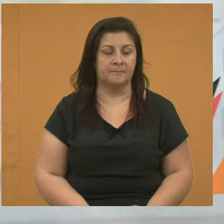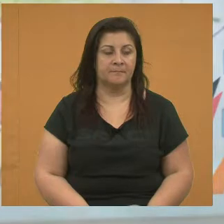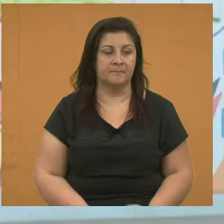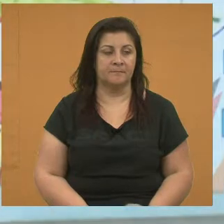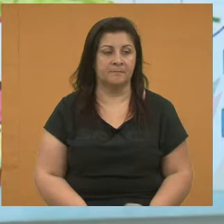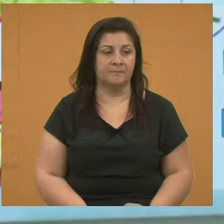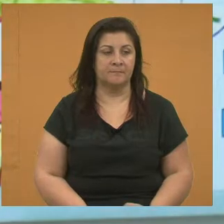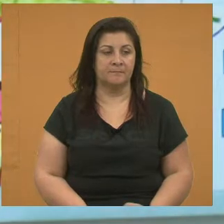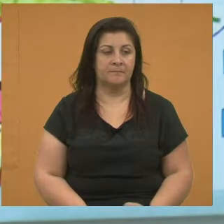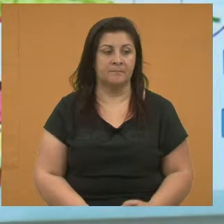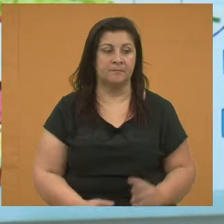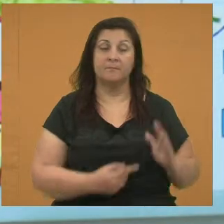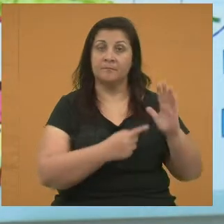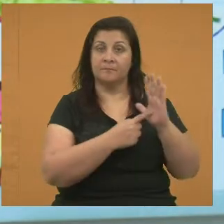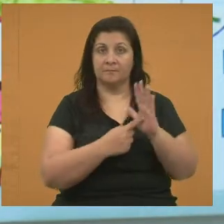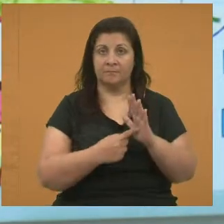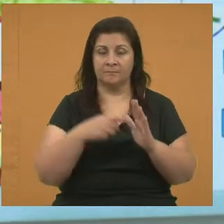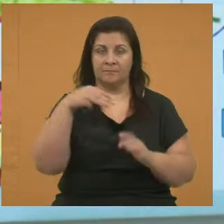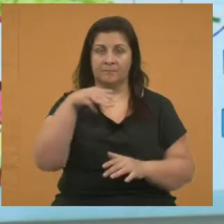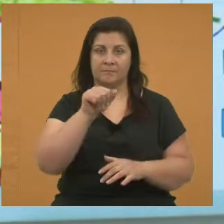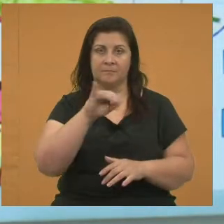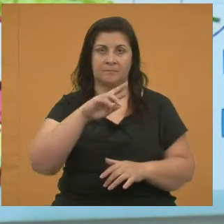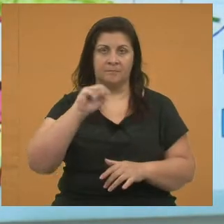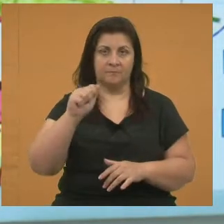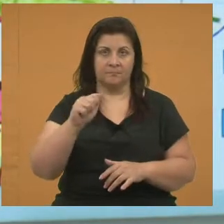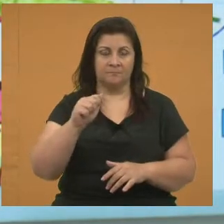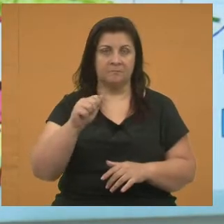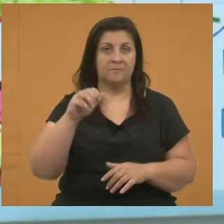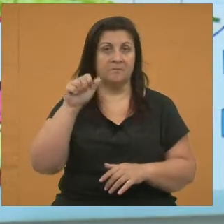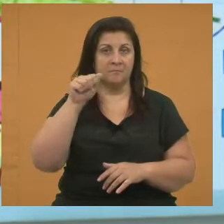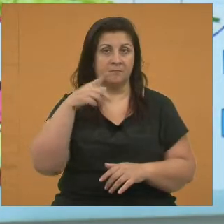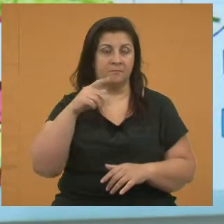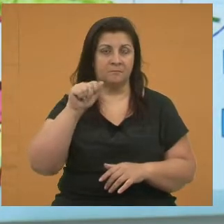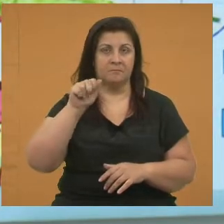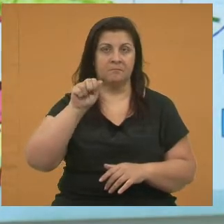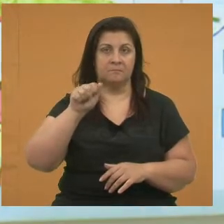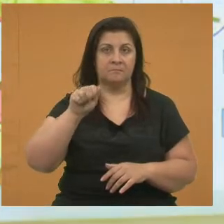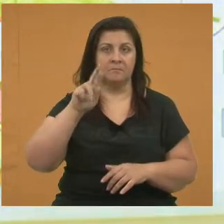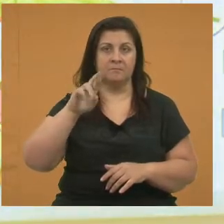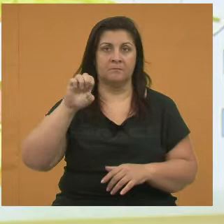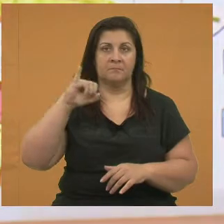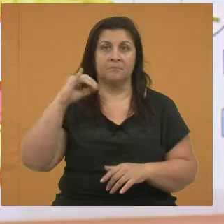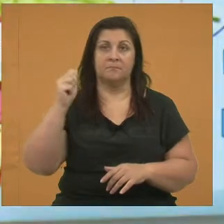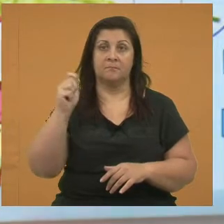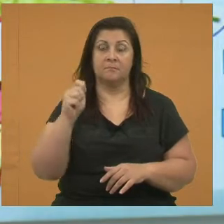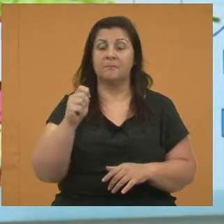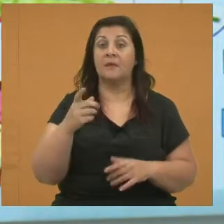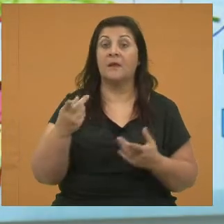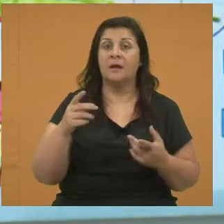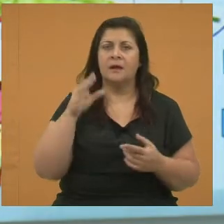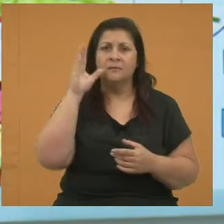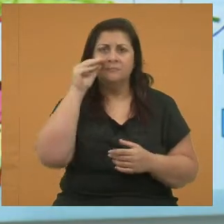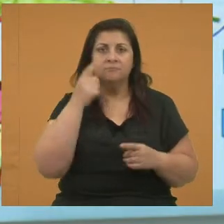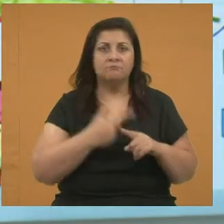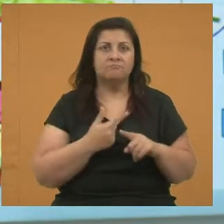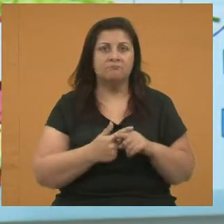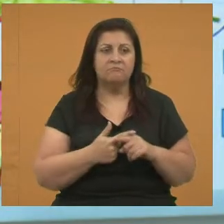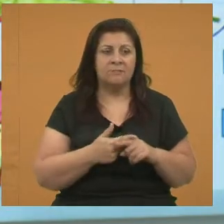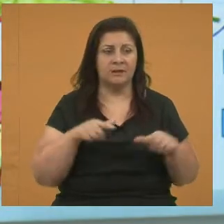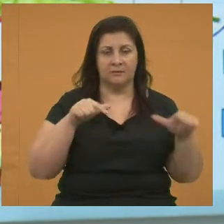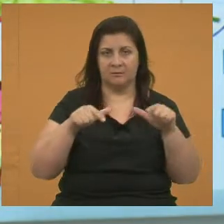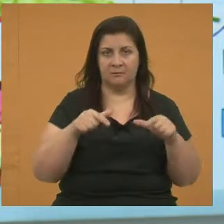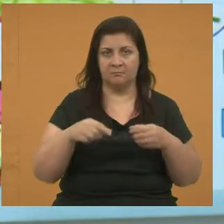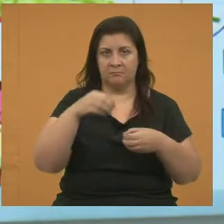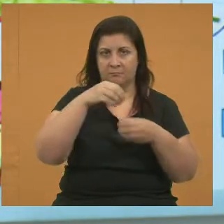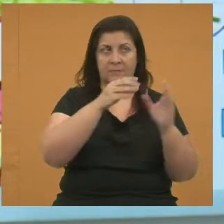A minha indicada é a Maria Aparecida. Ela tem uma história interessante, que ela trabalhava na livraria da igreja. E ela recebeu uma mensagem que um